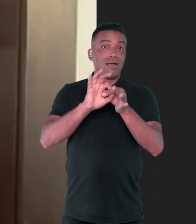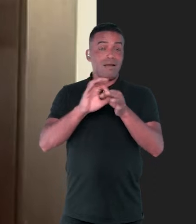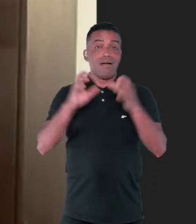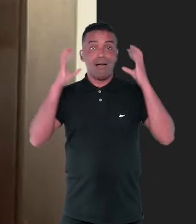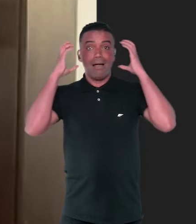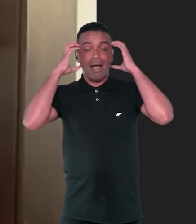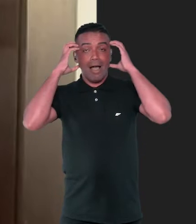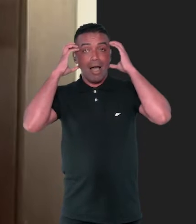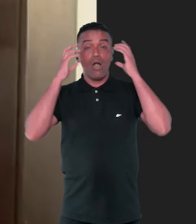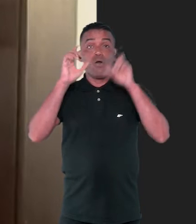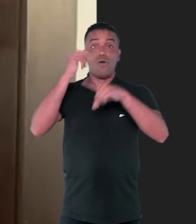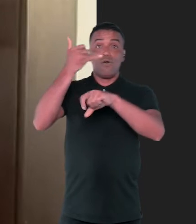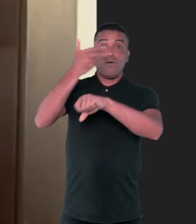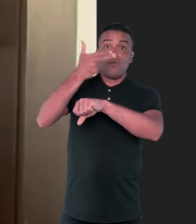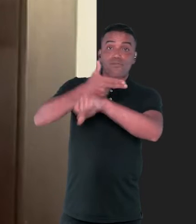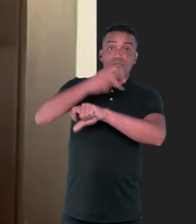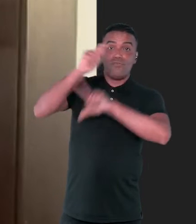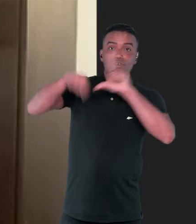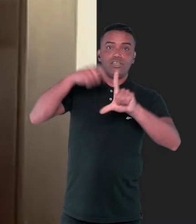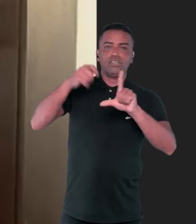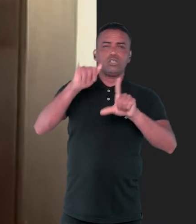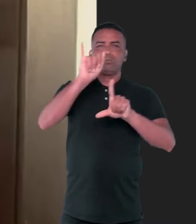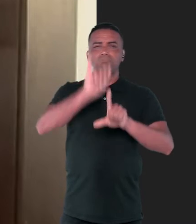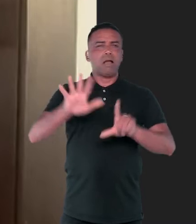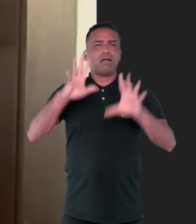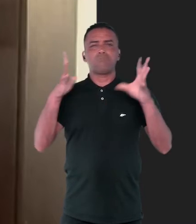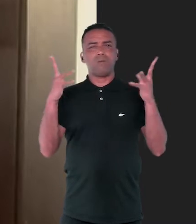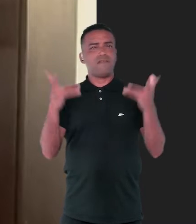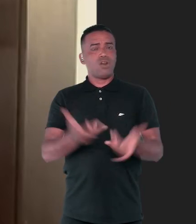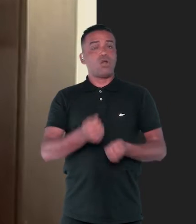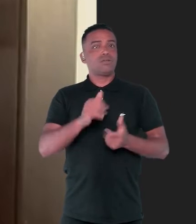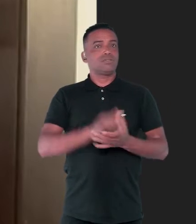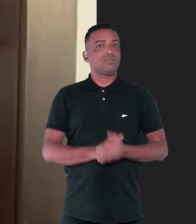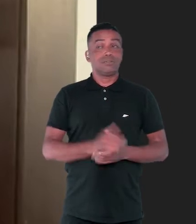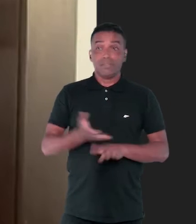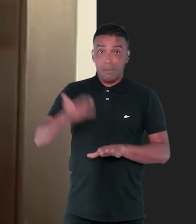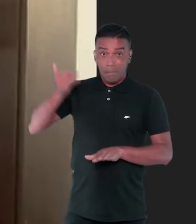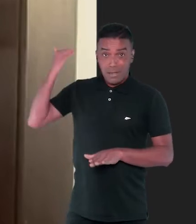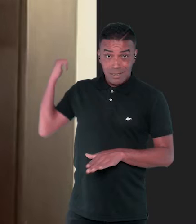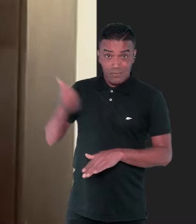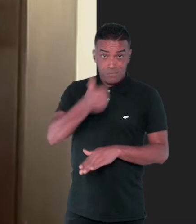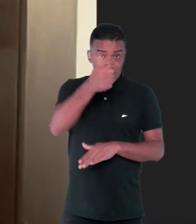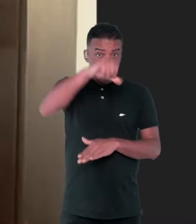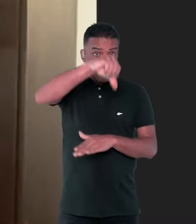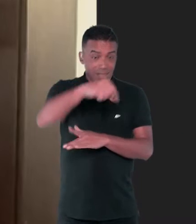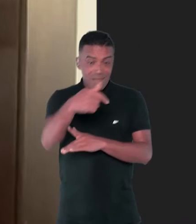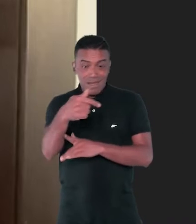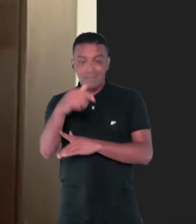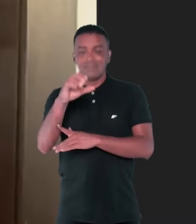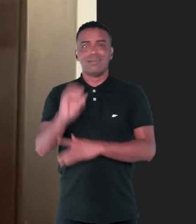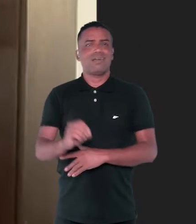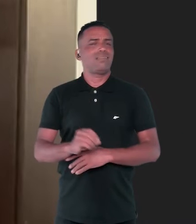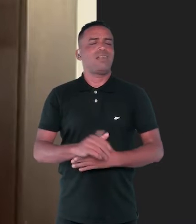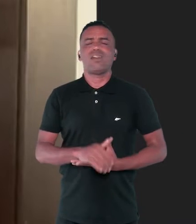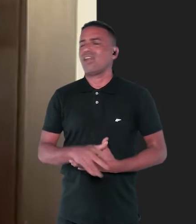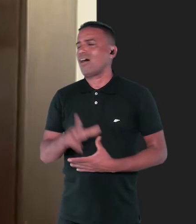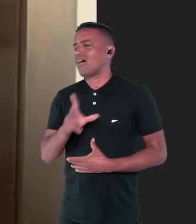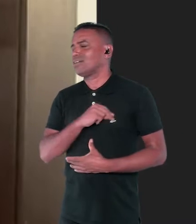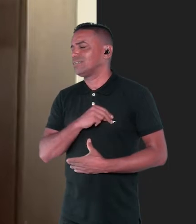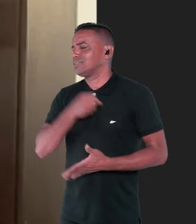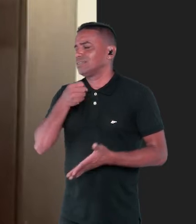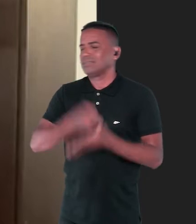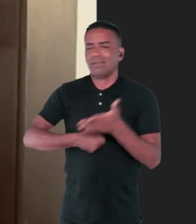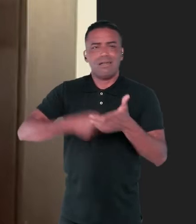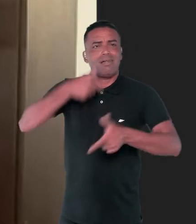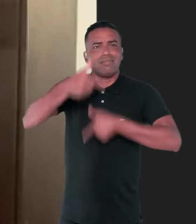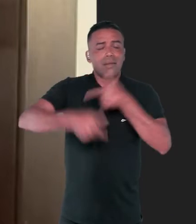fazem um flash com aquela imagem maravilhosa de onde estão. Naqueles tempos dos anos 70, era uma labuta. Caía um